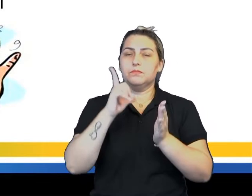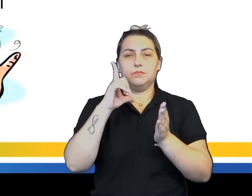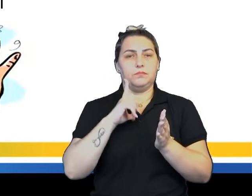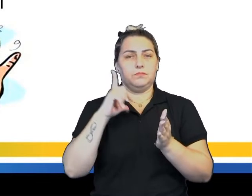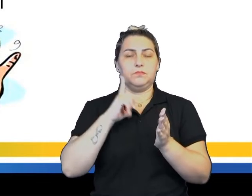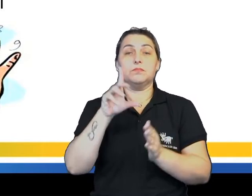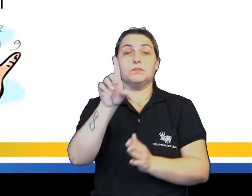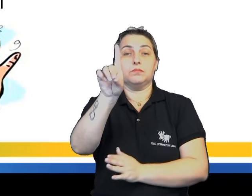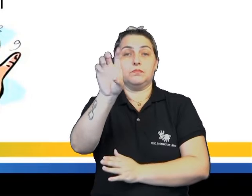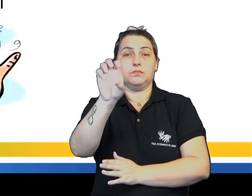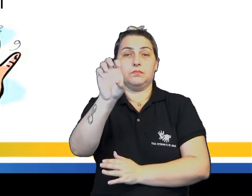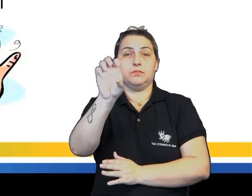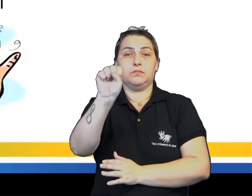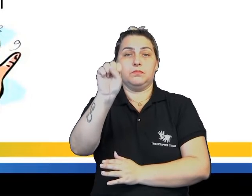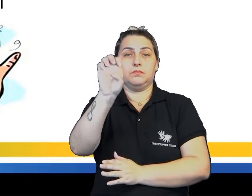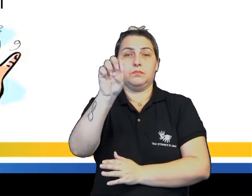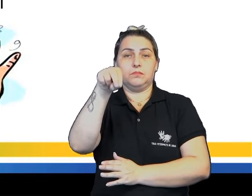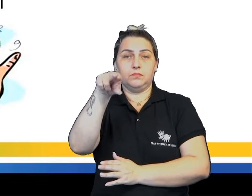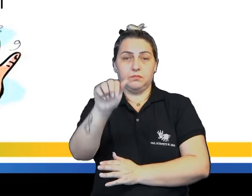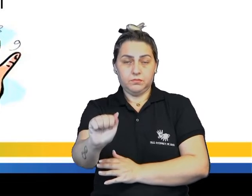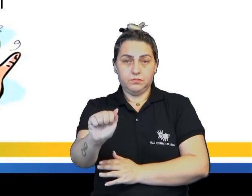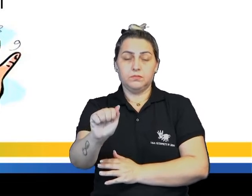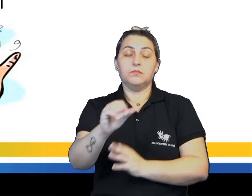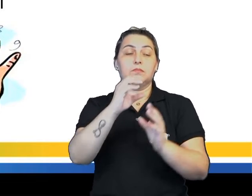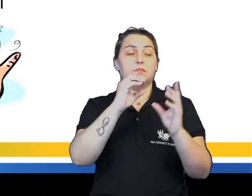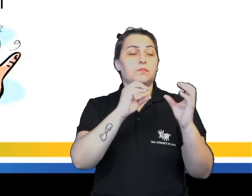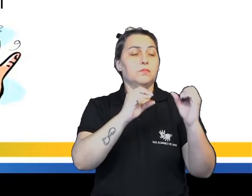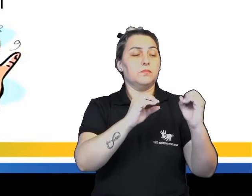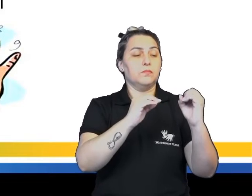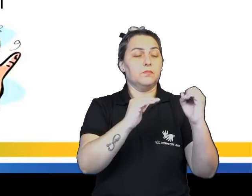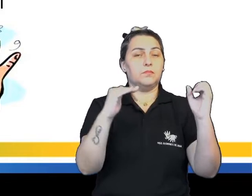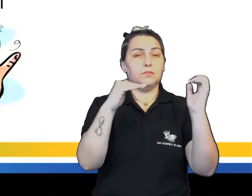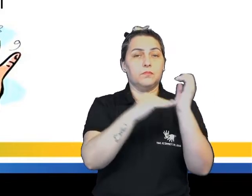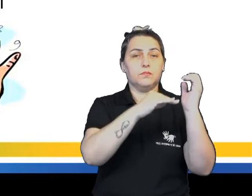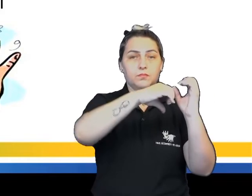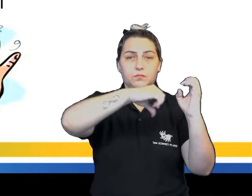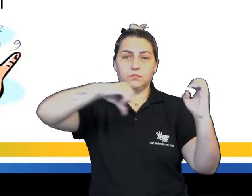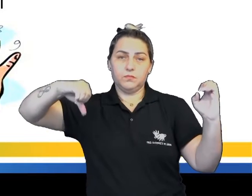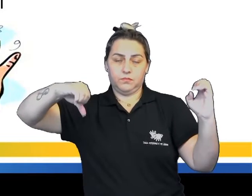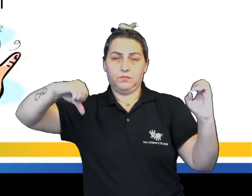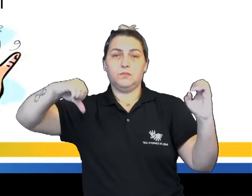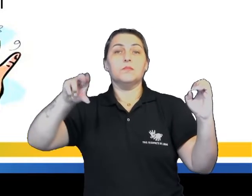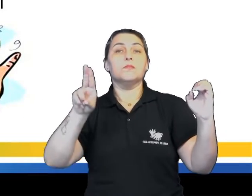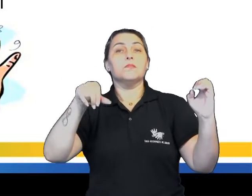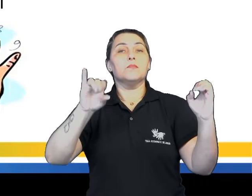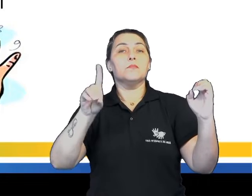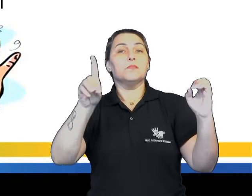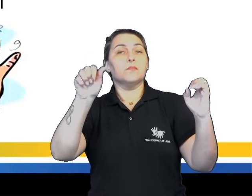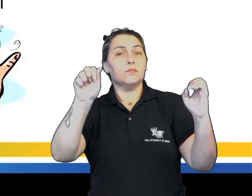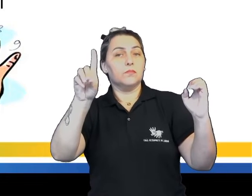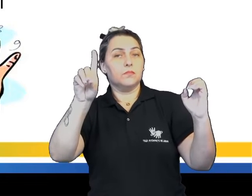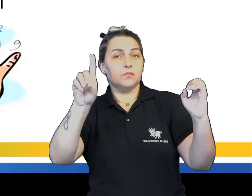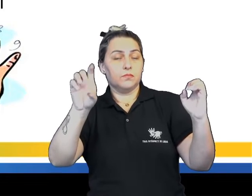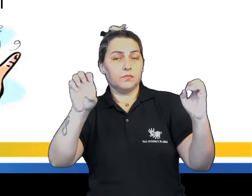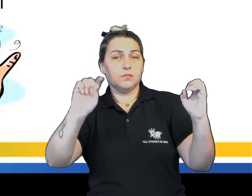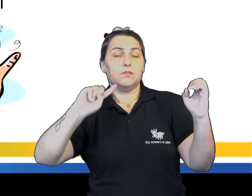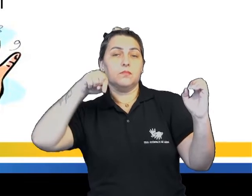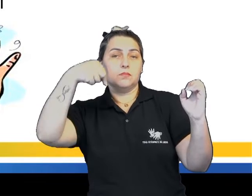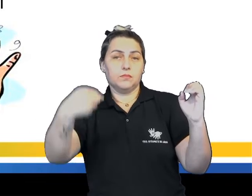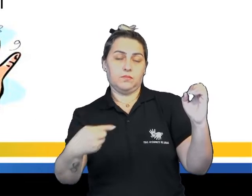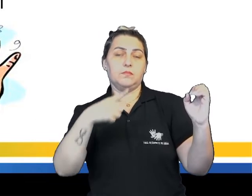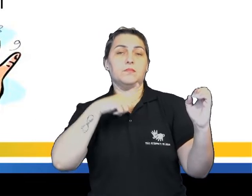uma dezena. Então, do 0 ao 9, nós vamos ter 9 unidades. Depois, nós